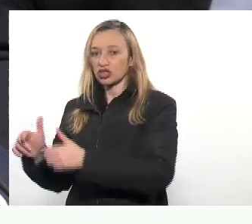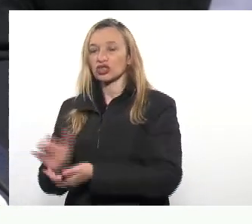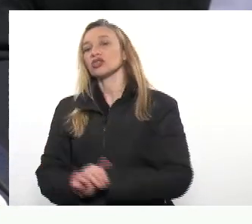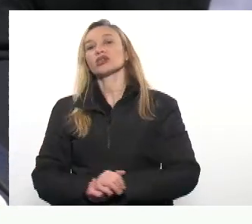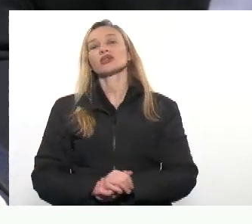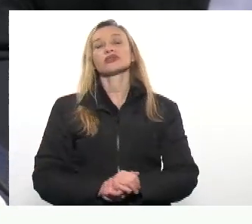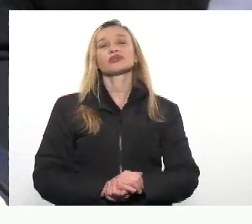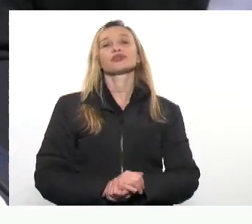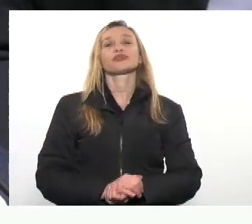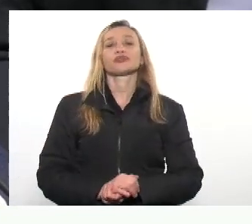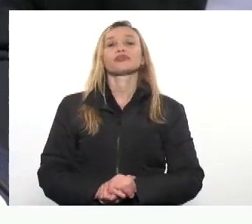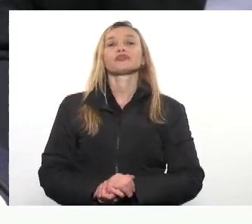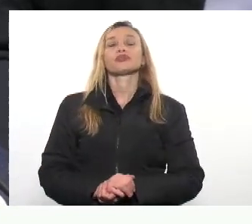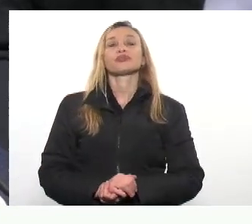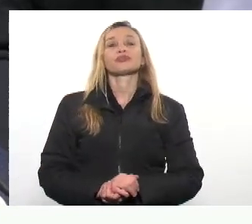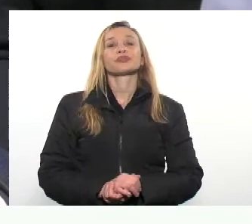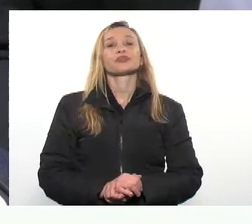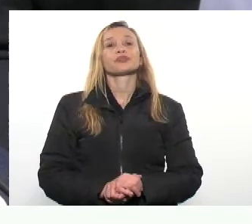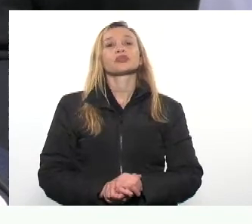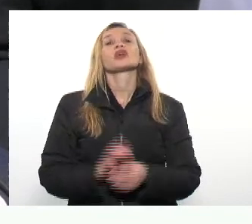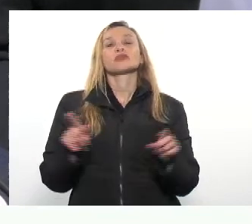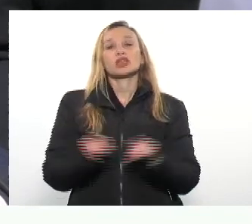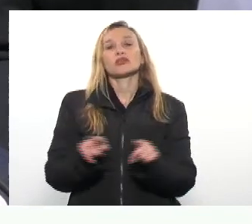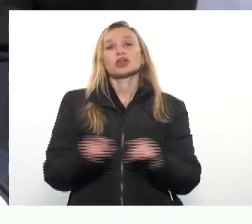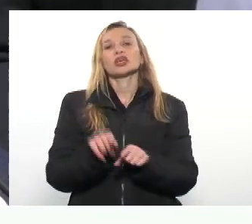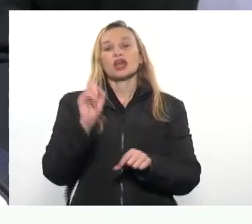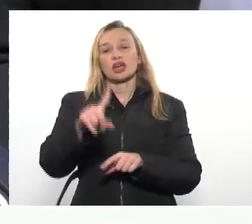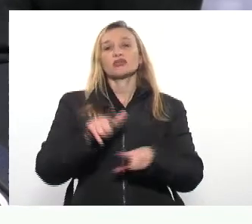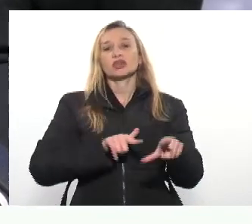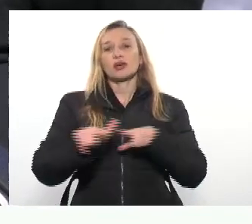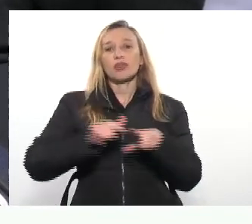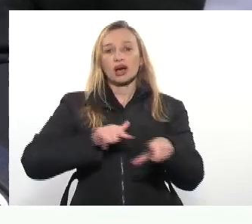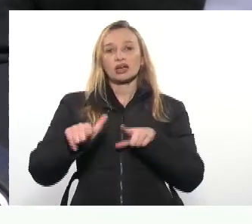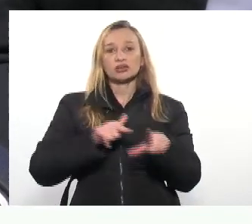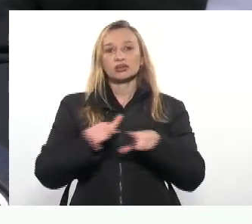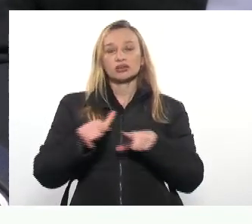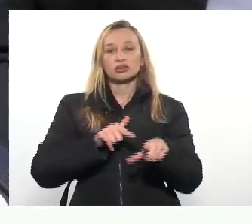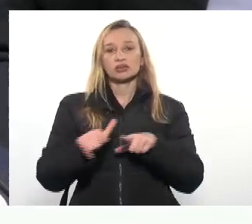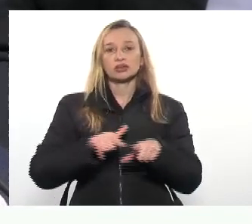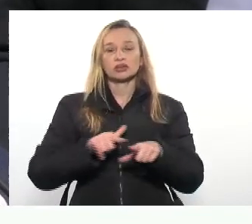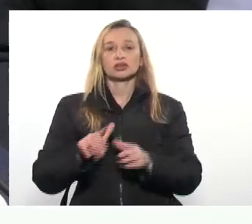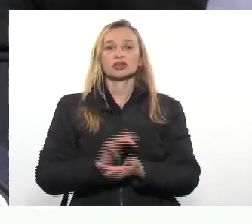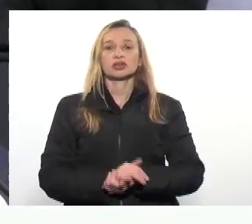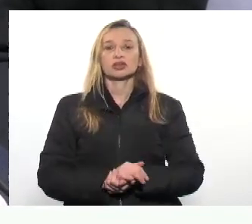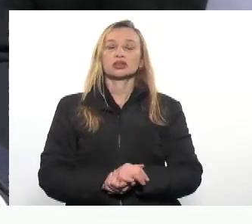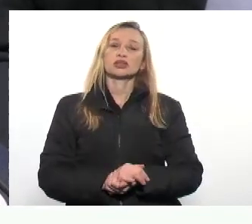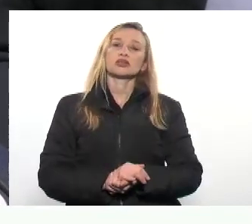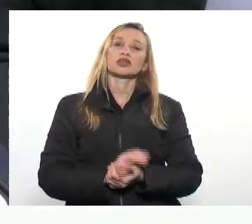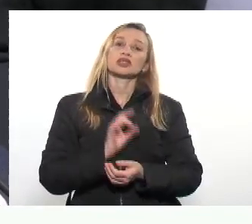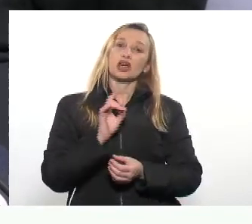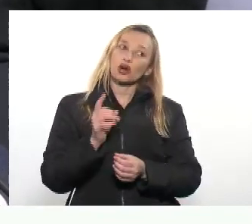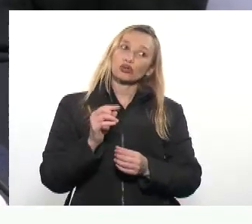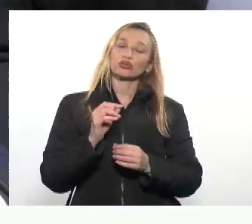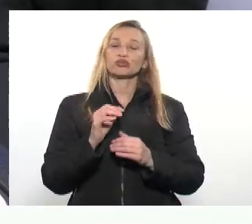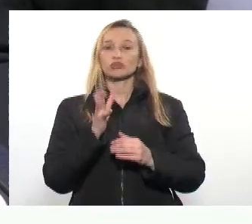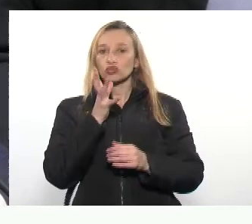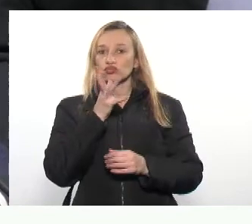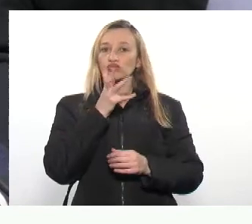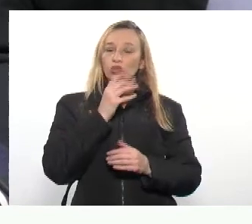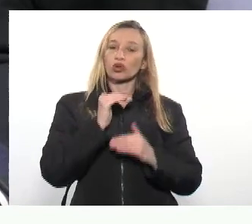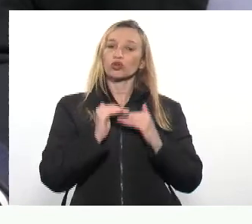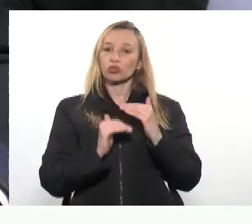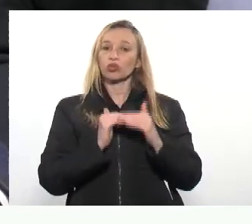habitação precária. Então, esse também é um trabalho. Obviamente, a gente está fazendo uma coisa de cada vez, porque não dá para... Mas agora, no